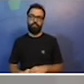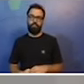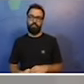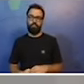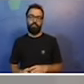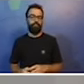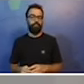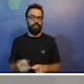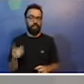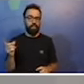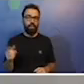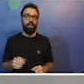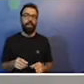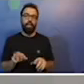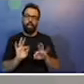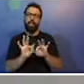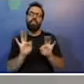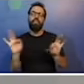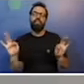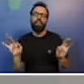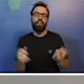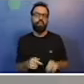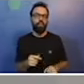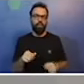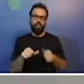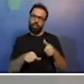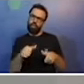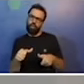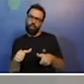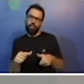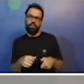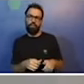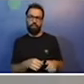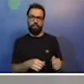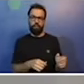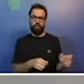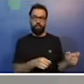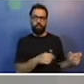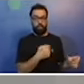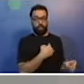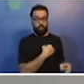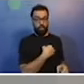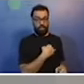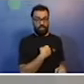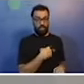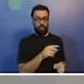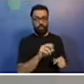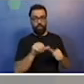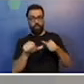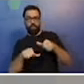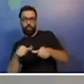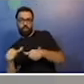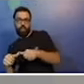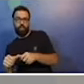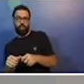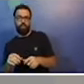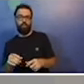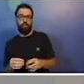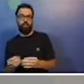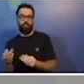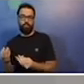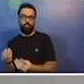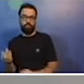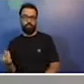Como essa frase ficaria se o pronome eu, pronome pessoal, do caso reto, fosse passado para o